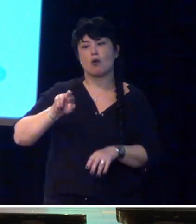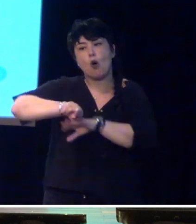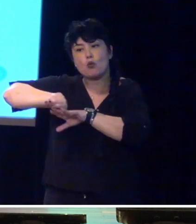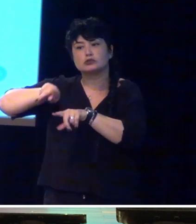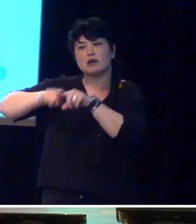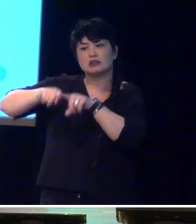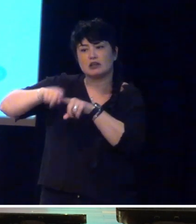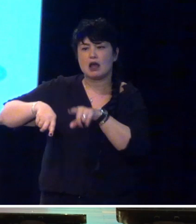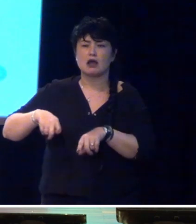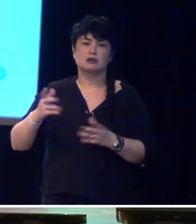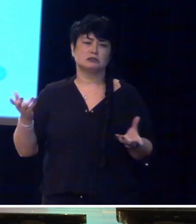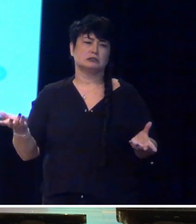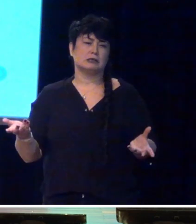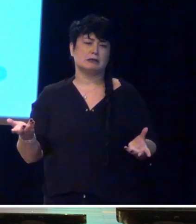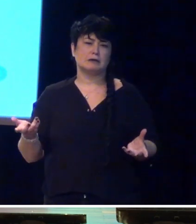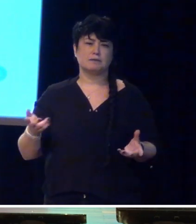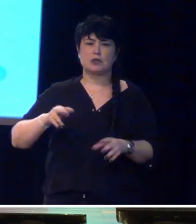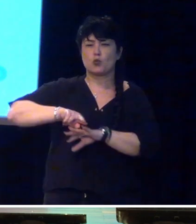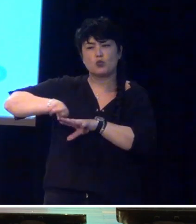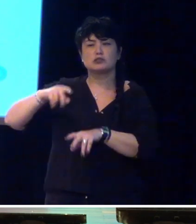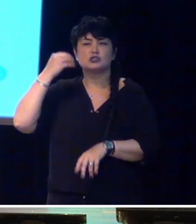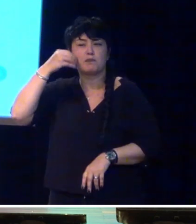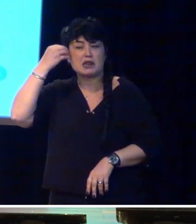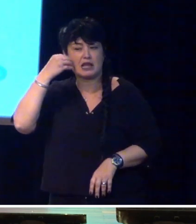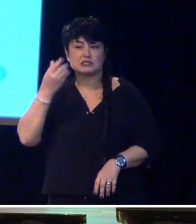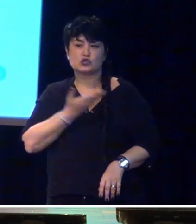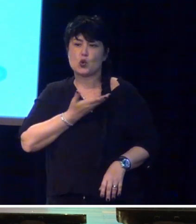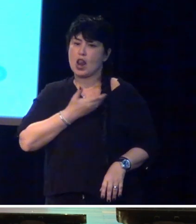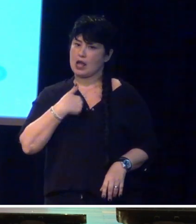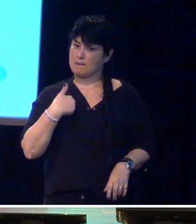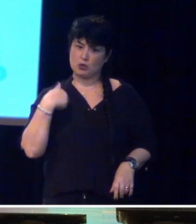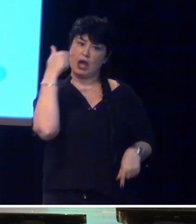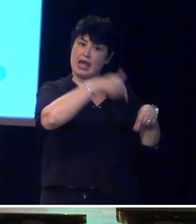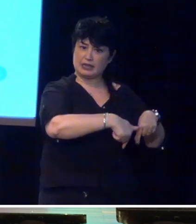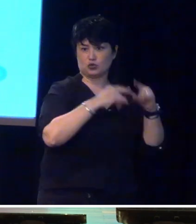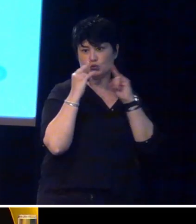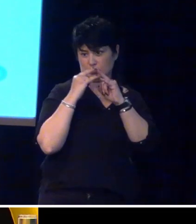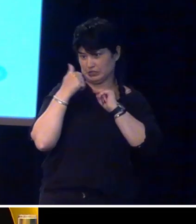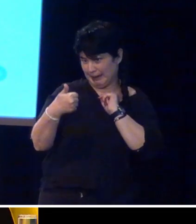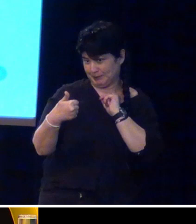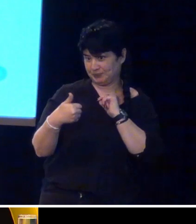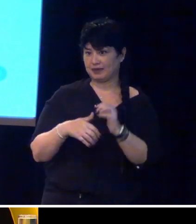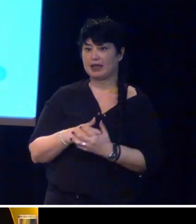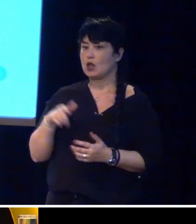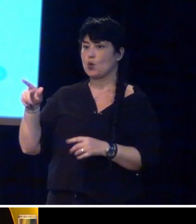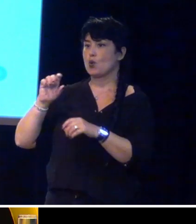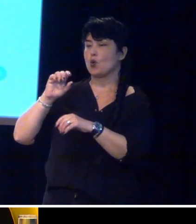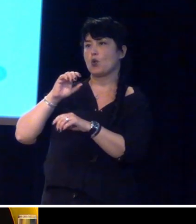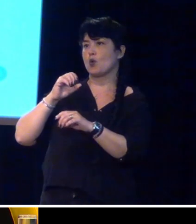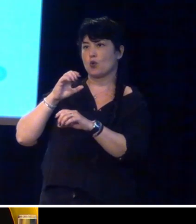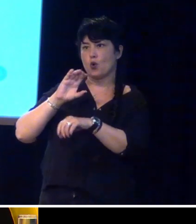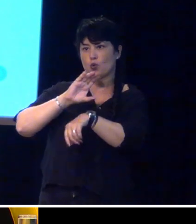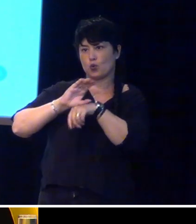materiais, algumas experiências de colegas daqui do INES, tá? Do curso online,